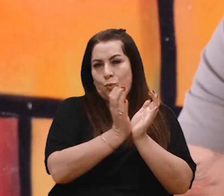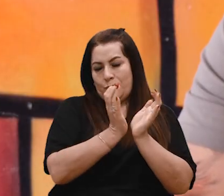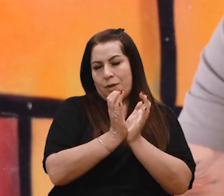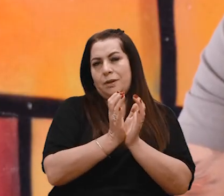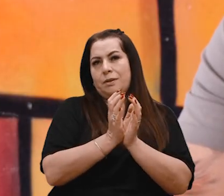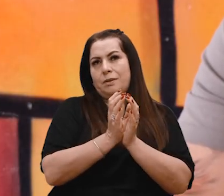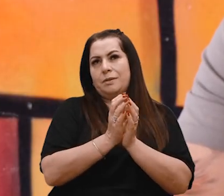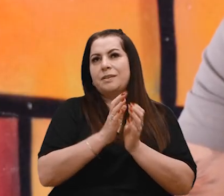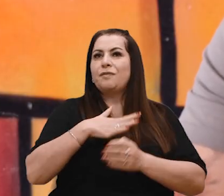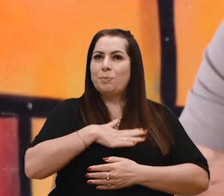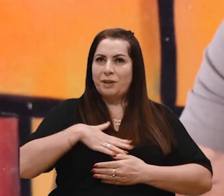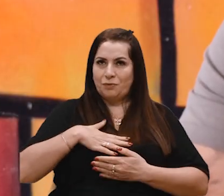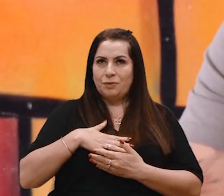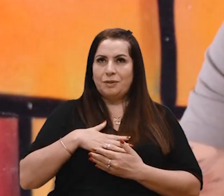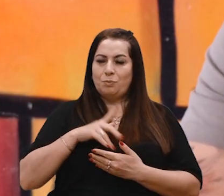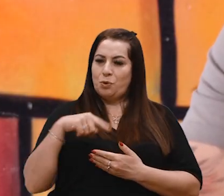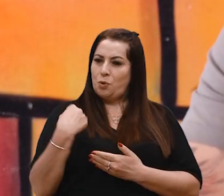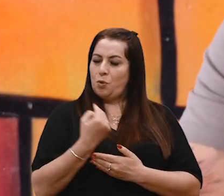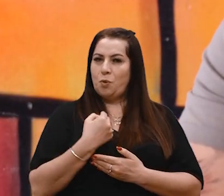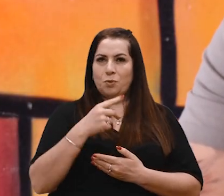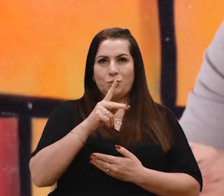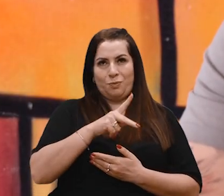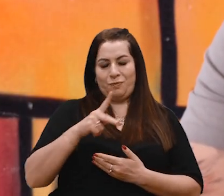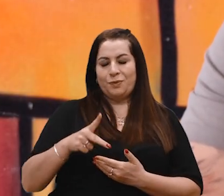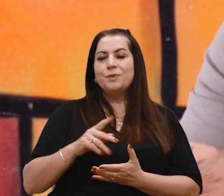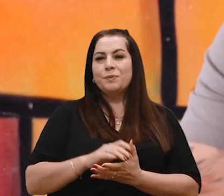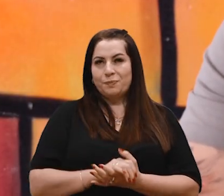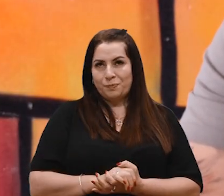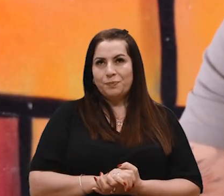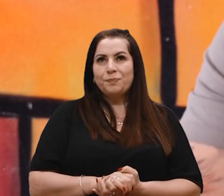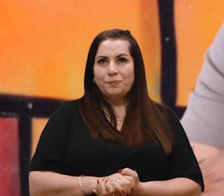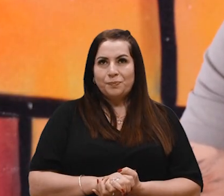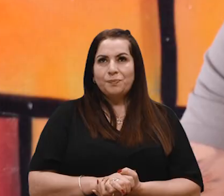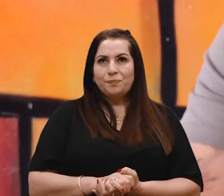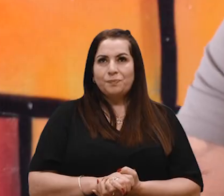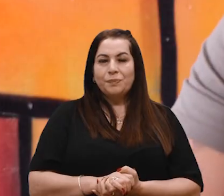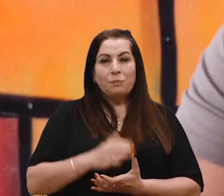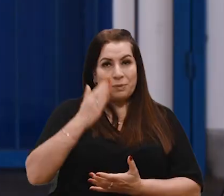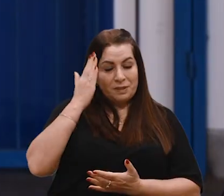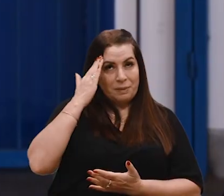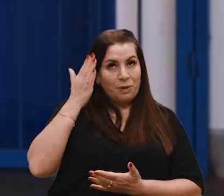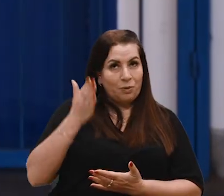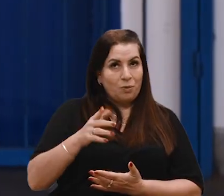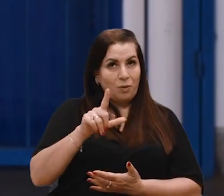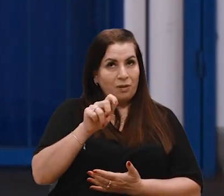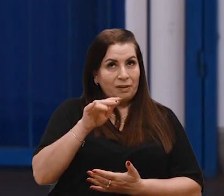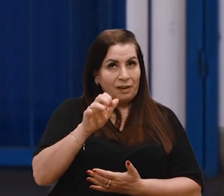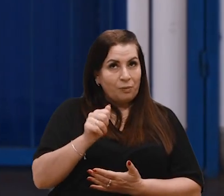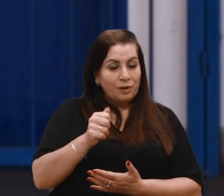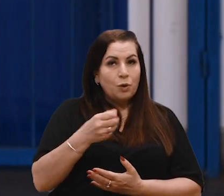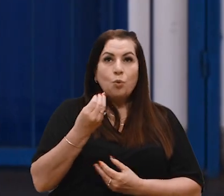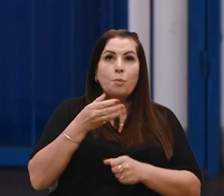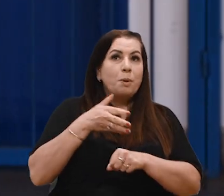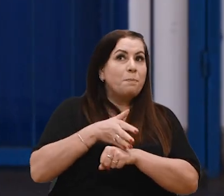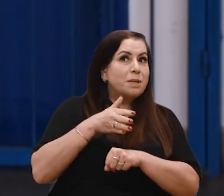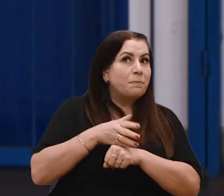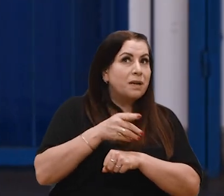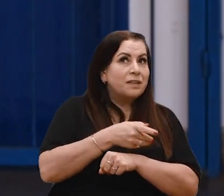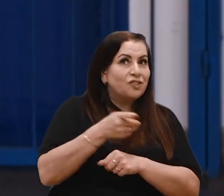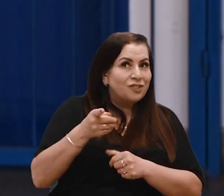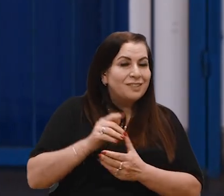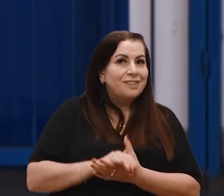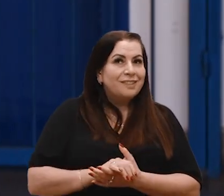os outros colegas. Isso acaba sendo bem gratificante para a gente como professores, né? Vamos saber agora da Laura como é que